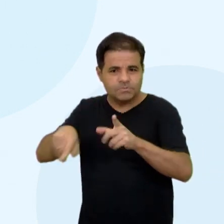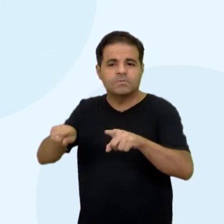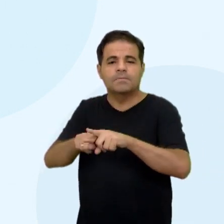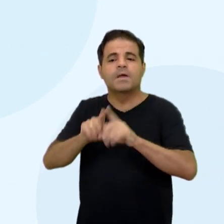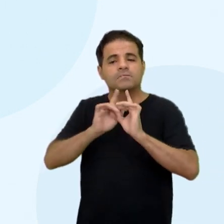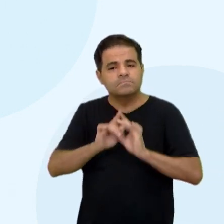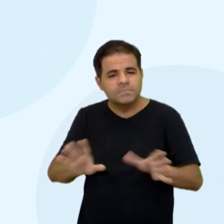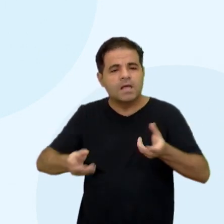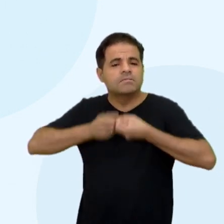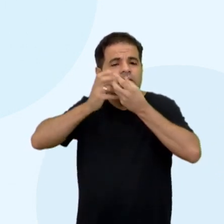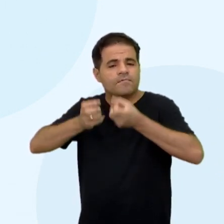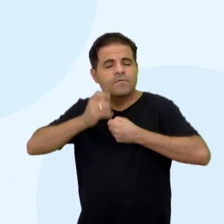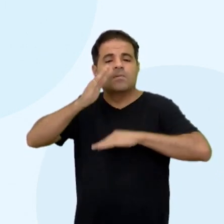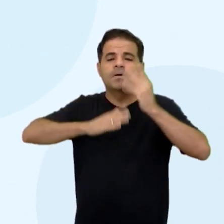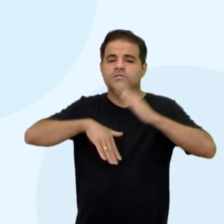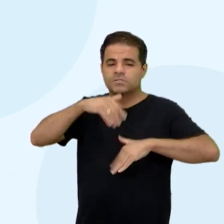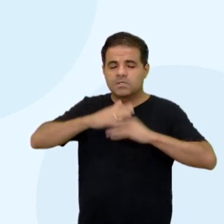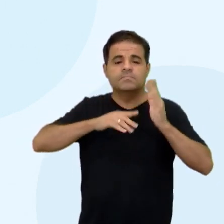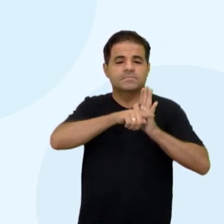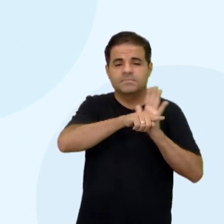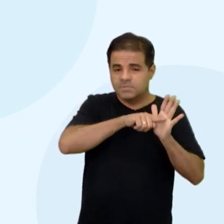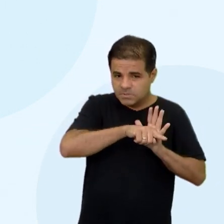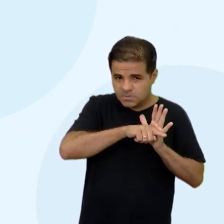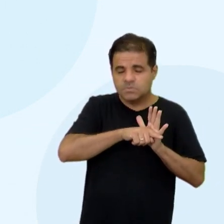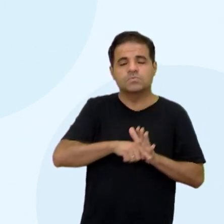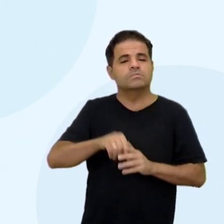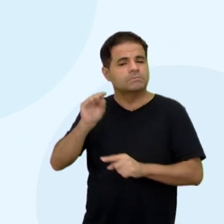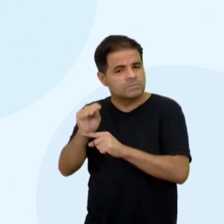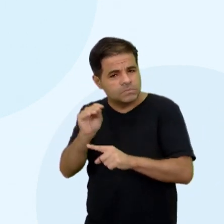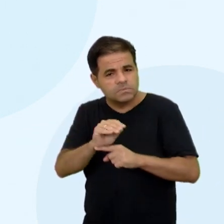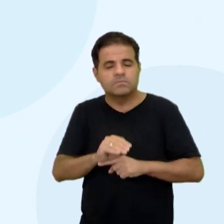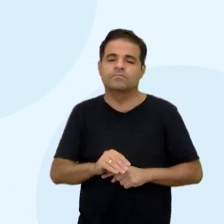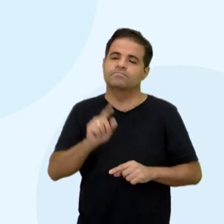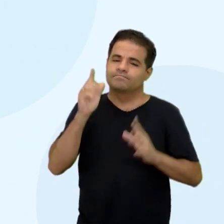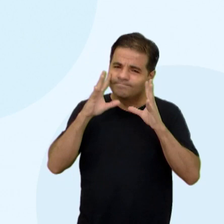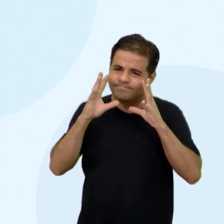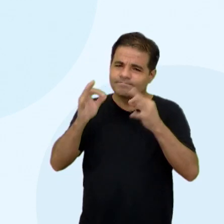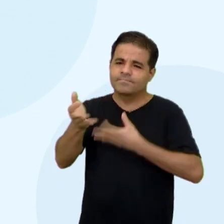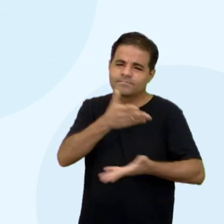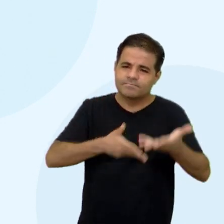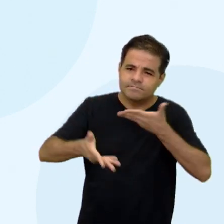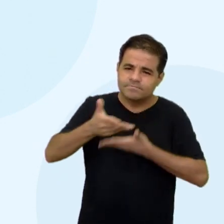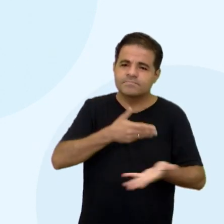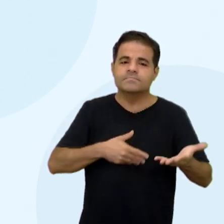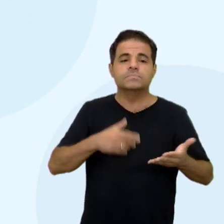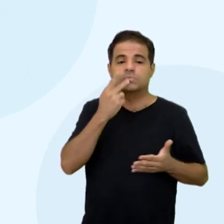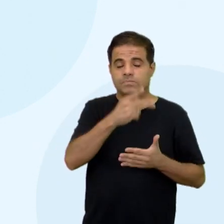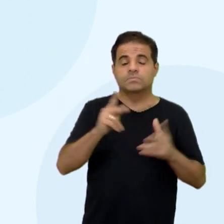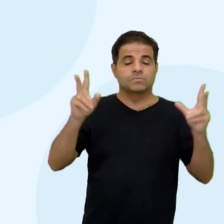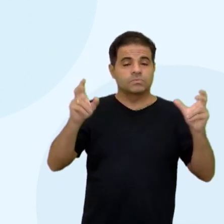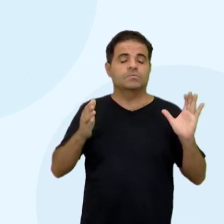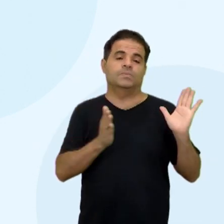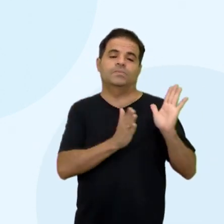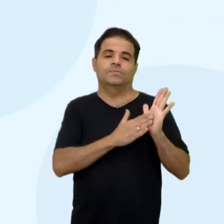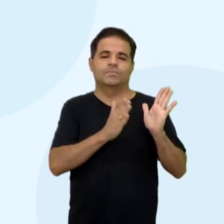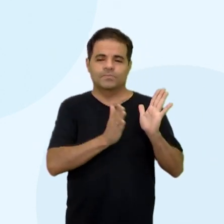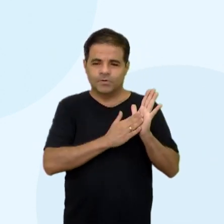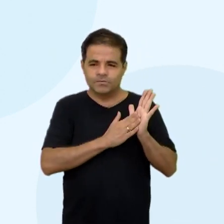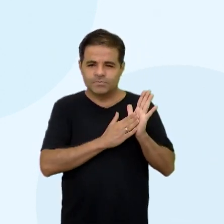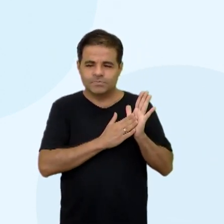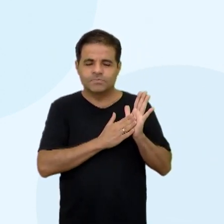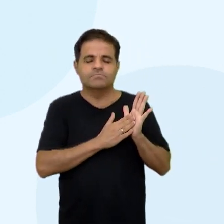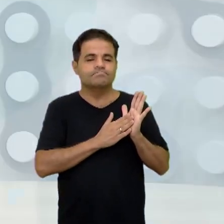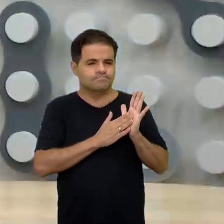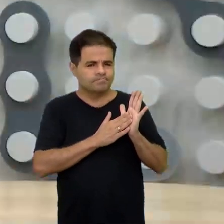que dispõe os dados e informações pesquisadas, cuidando da devida relação deles com o assunto